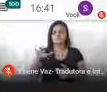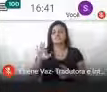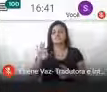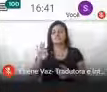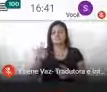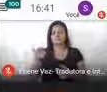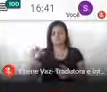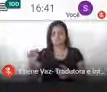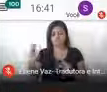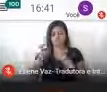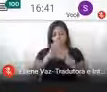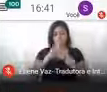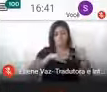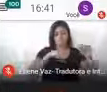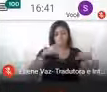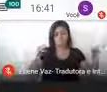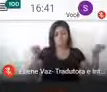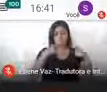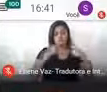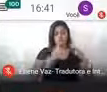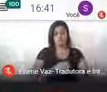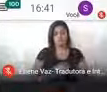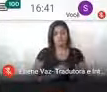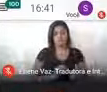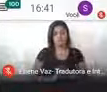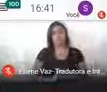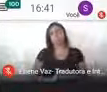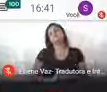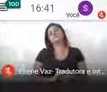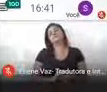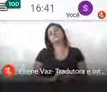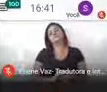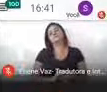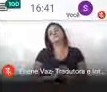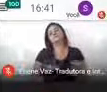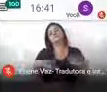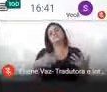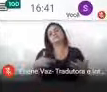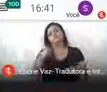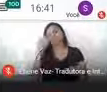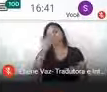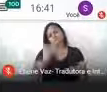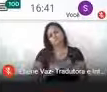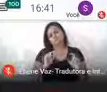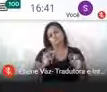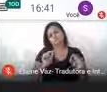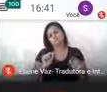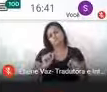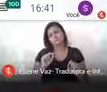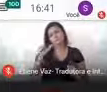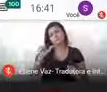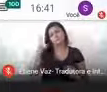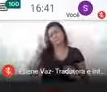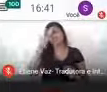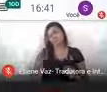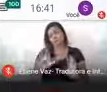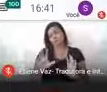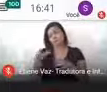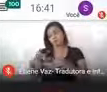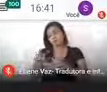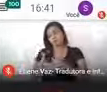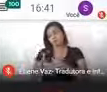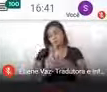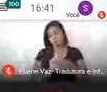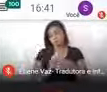linguística. Em nossa percepção, a pertença de um indivíduo a um determinado grupo étnico induz o mesmo